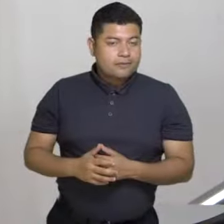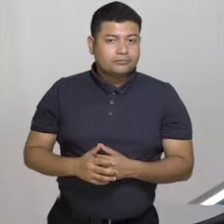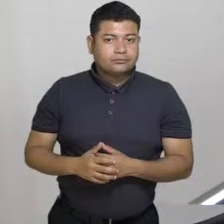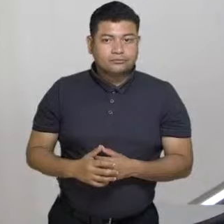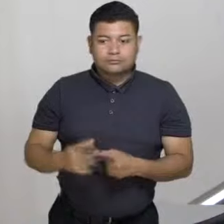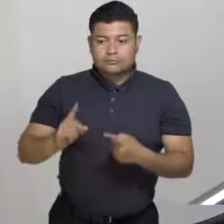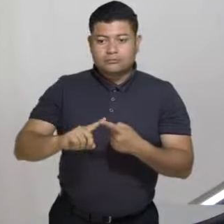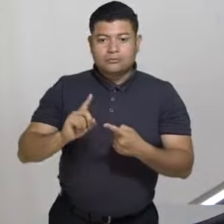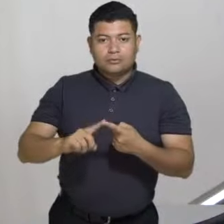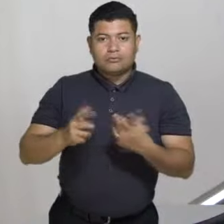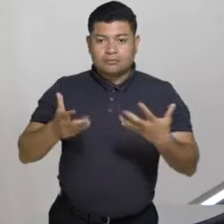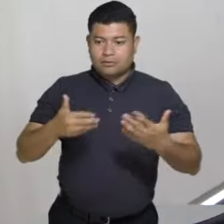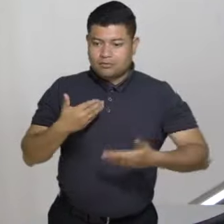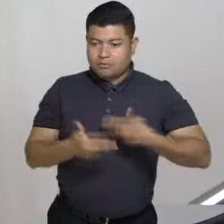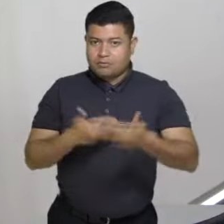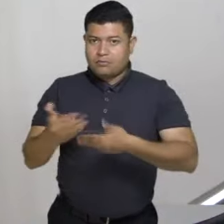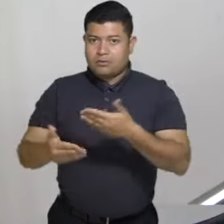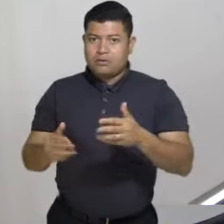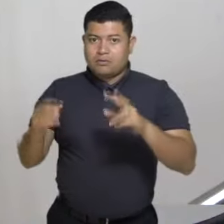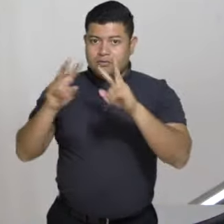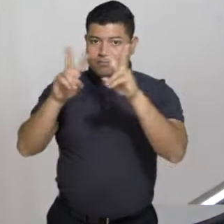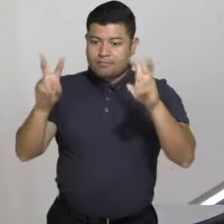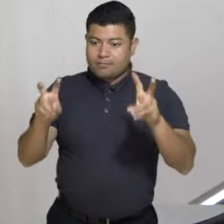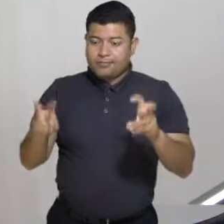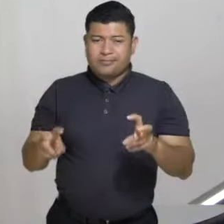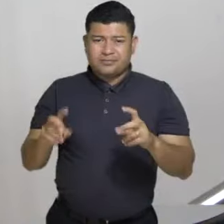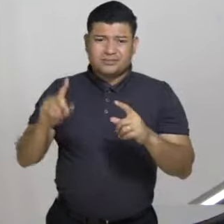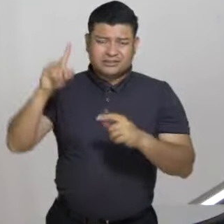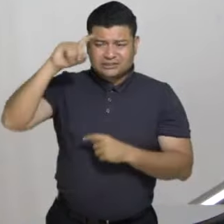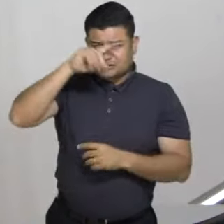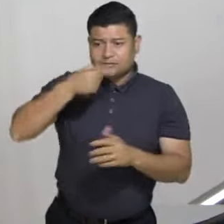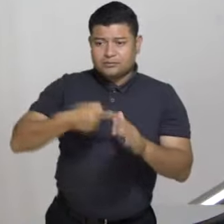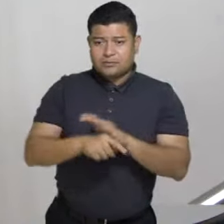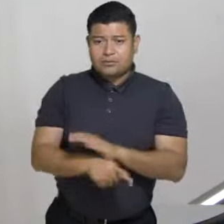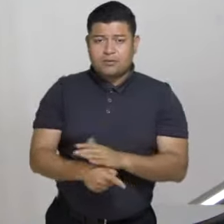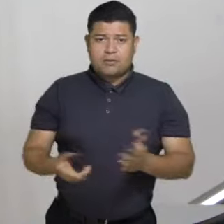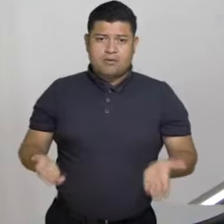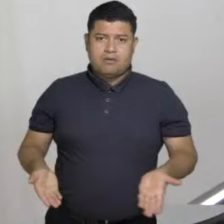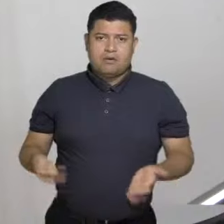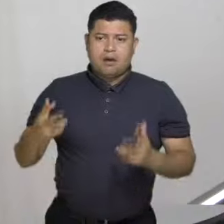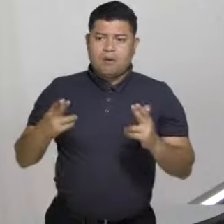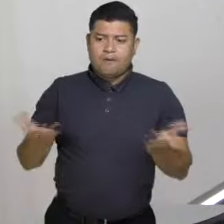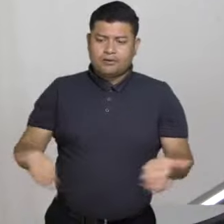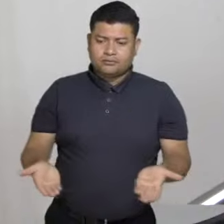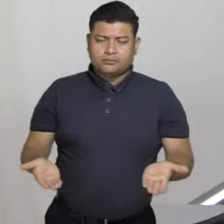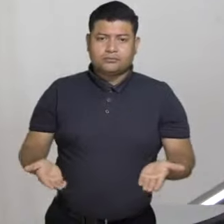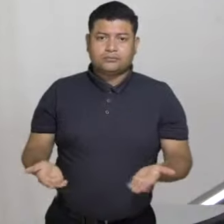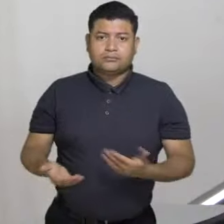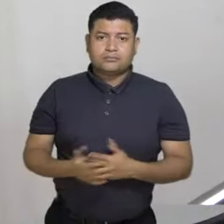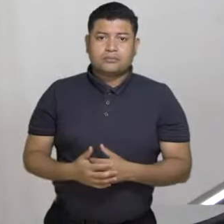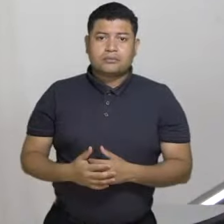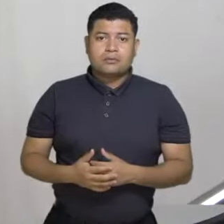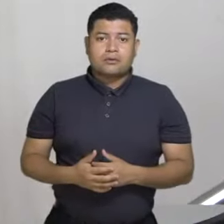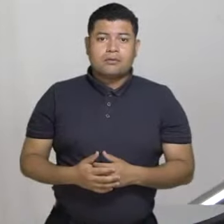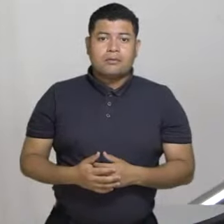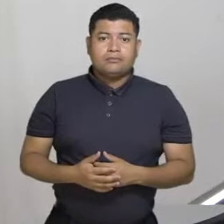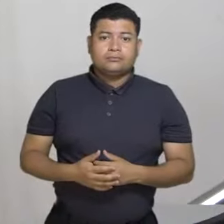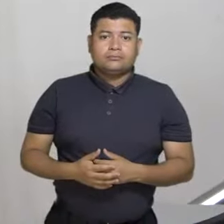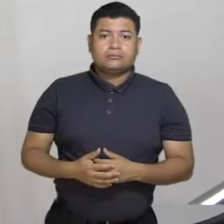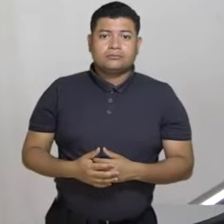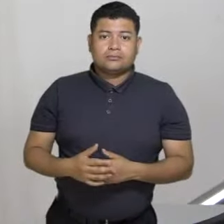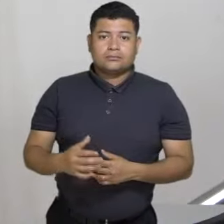aqui, matérias complexas como essa tinha que ser um princípio